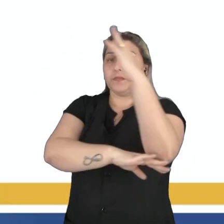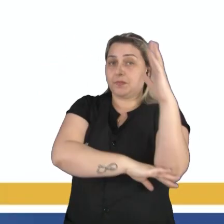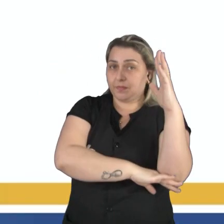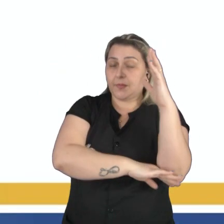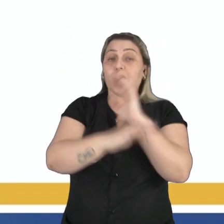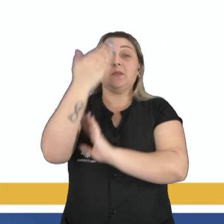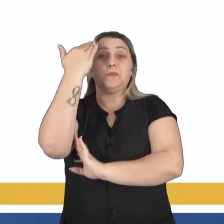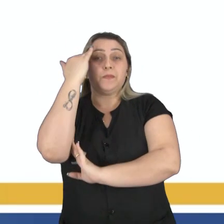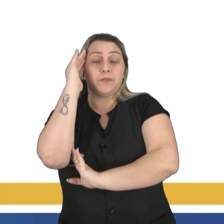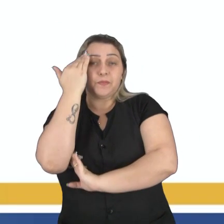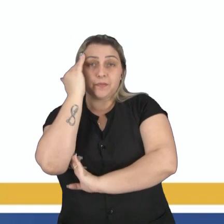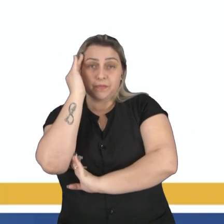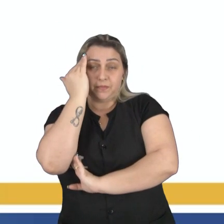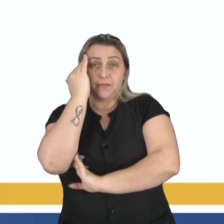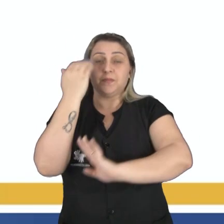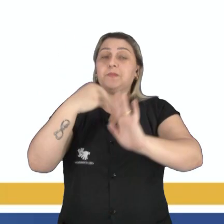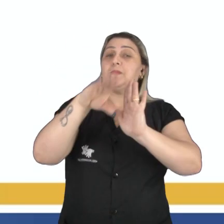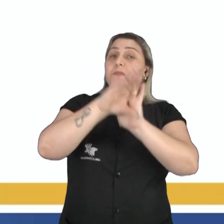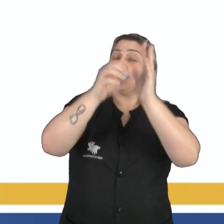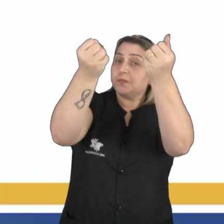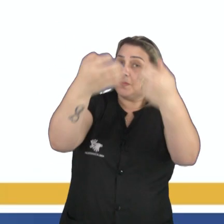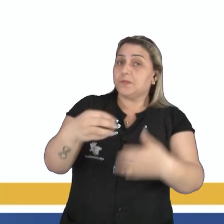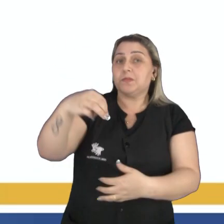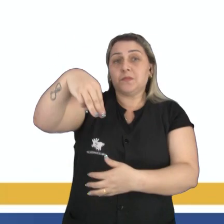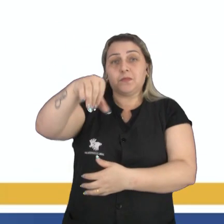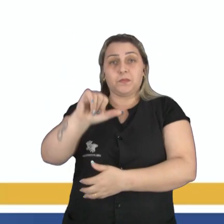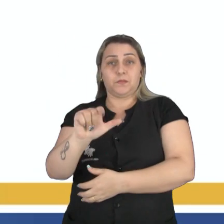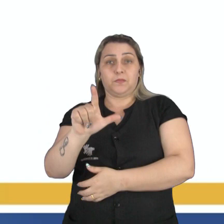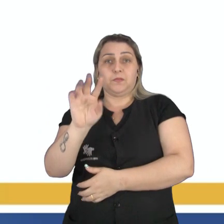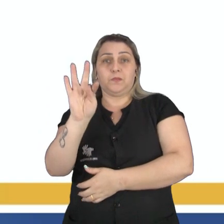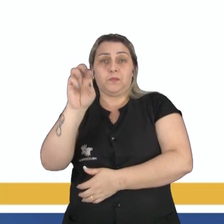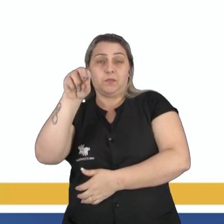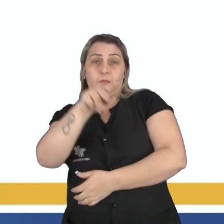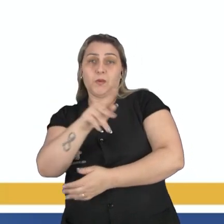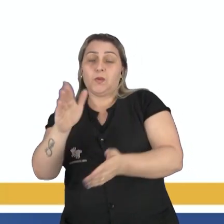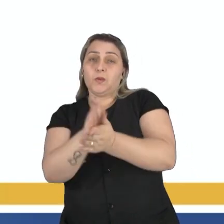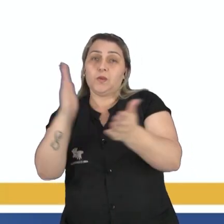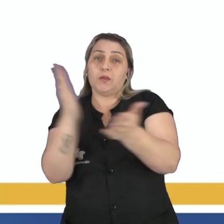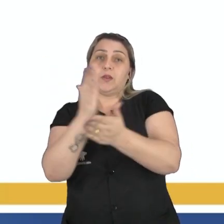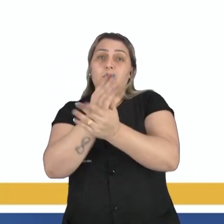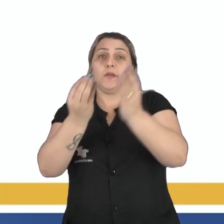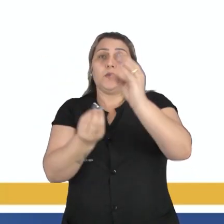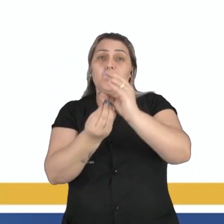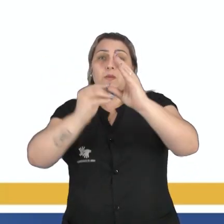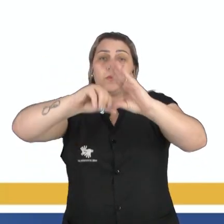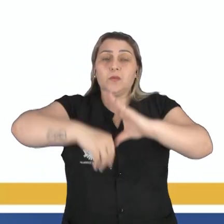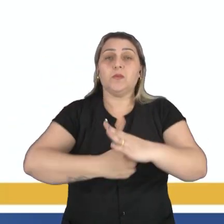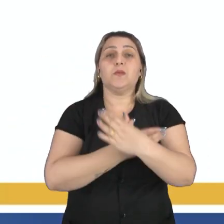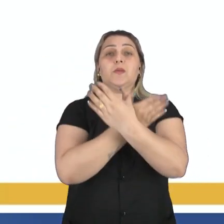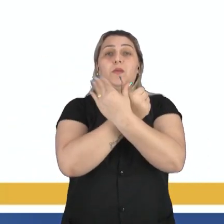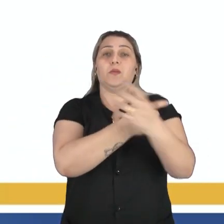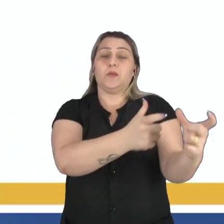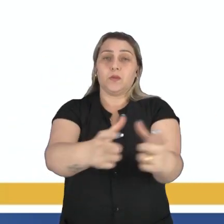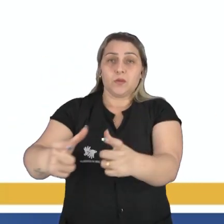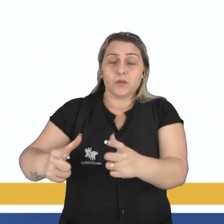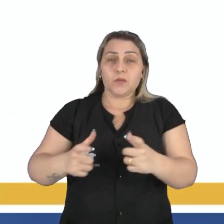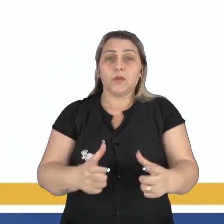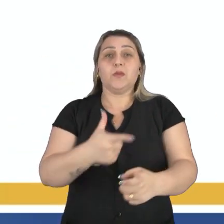é compreendida e conceituada por Milton Santos no livro Metamorfose do Espaço